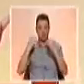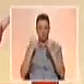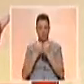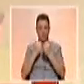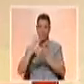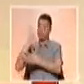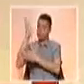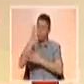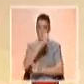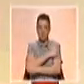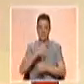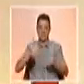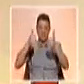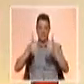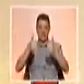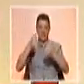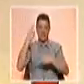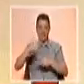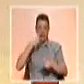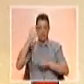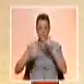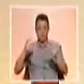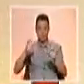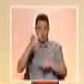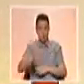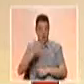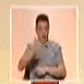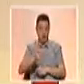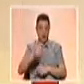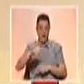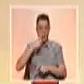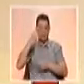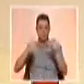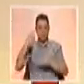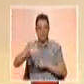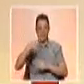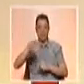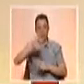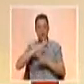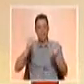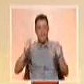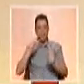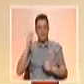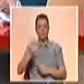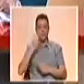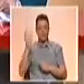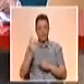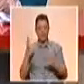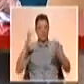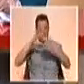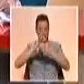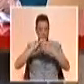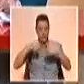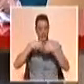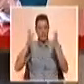exemplo, os ambientes urbanos é onde a grande maioria das pessoas está. E essas pessoas têm que ter qualidade de vida. E a qualidade de vida está associada a